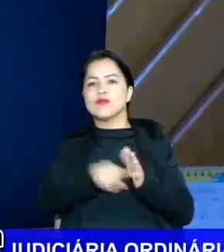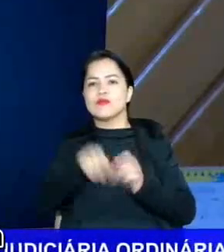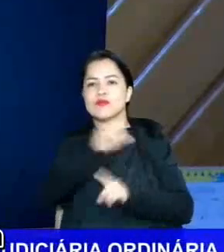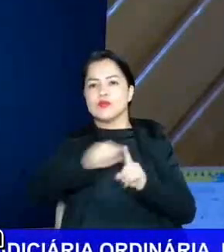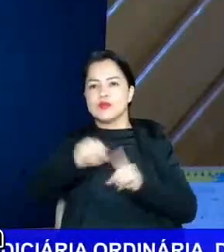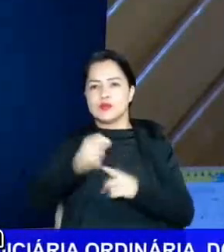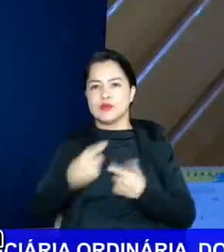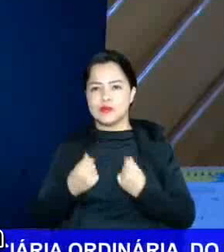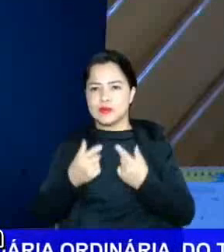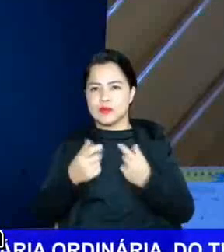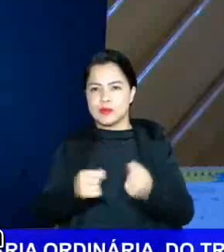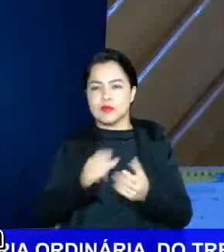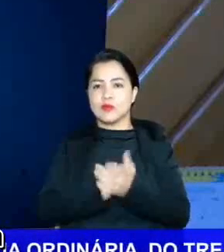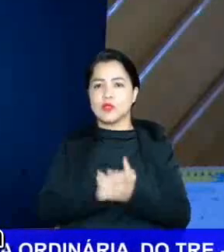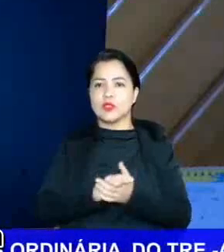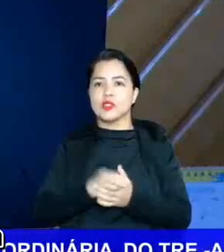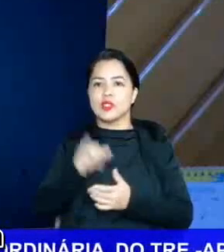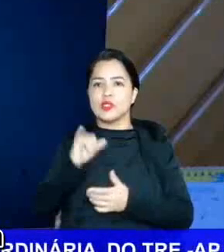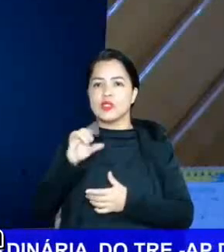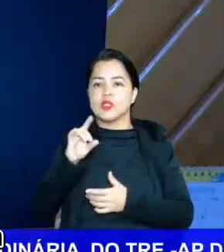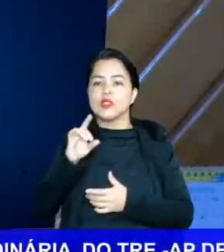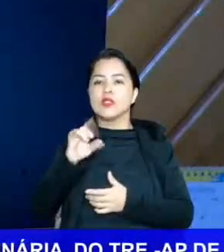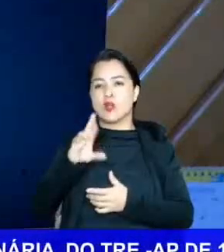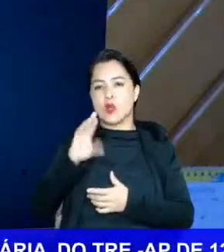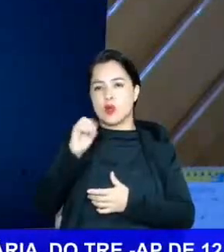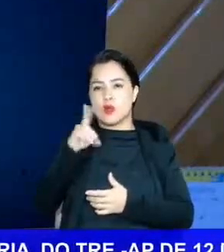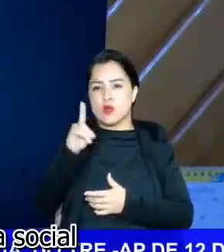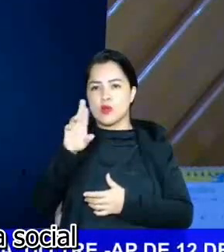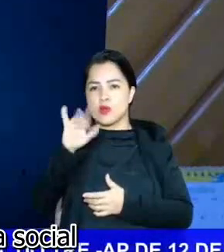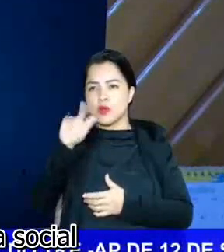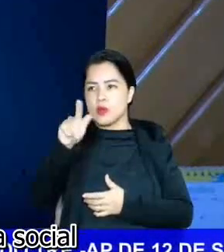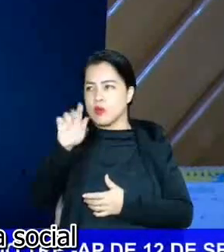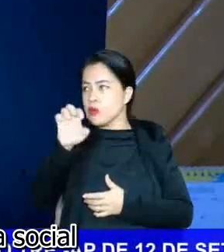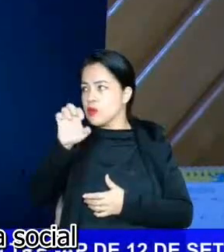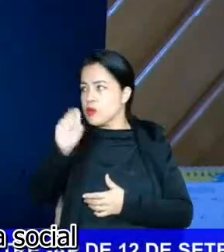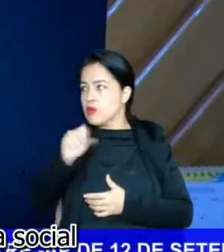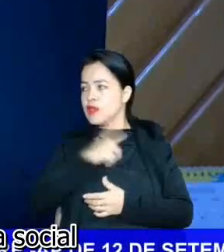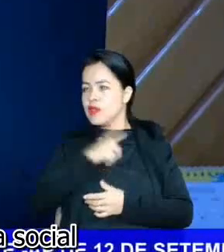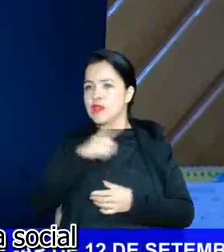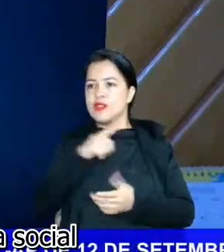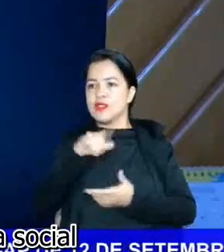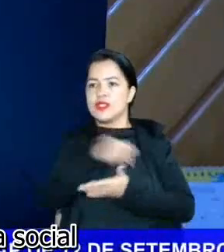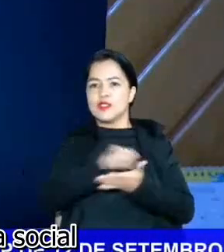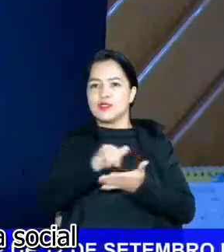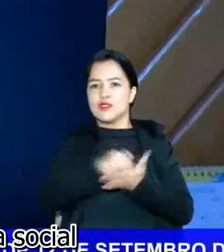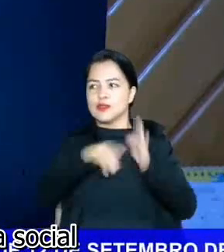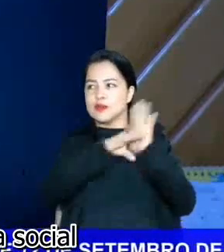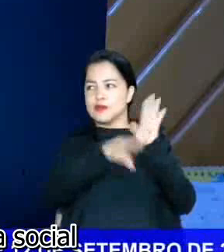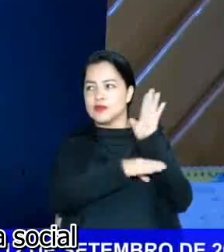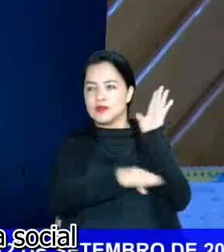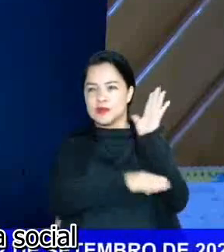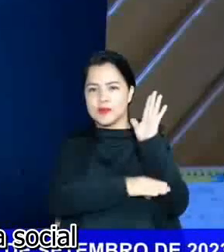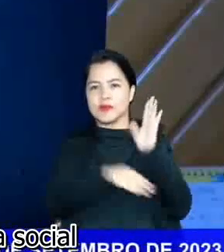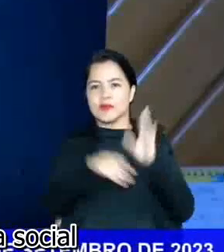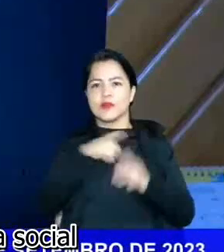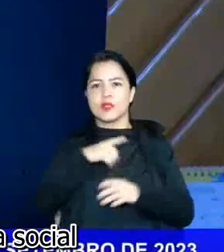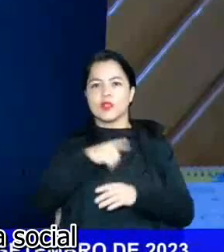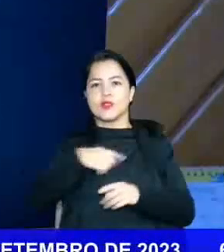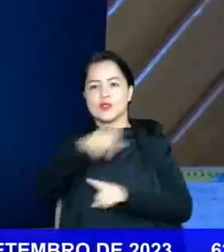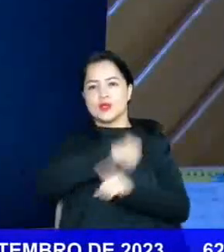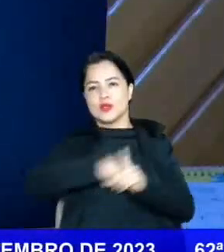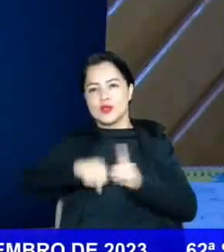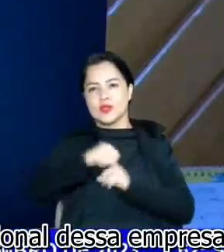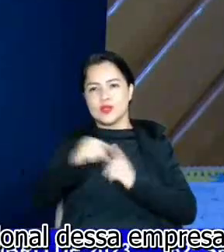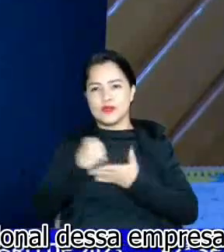o sócio Idris dos Santos Rodrigues, consta como inscrito em programa social, de assistência